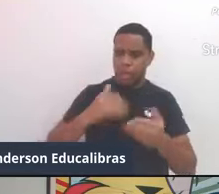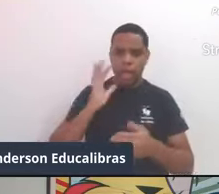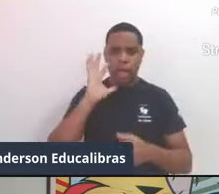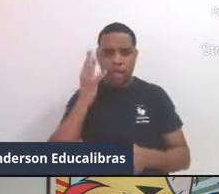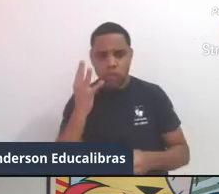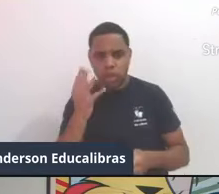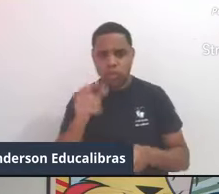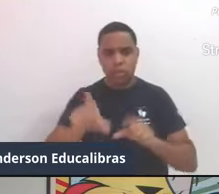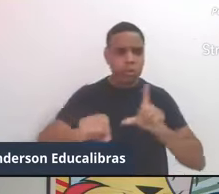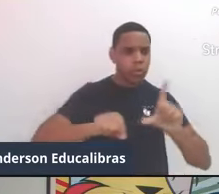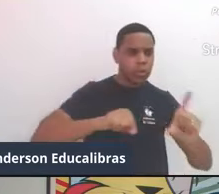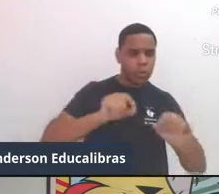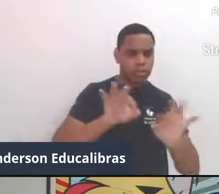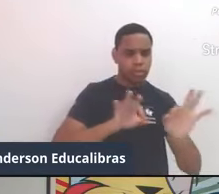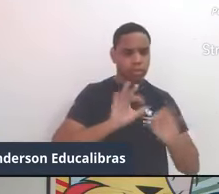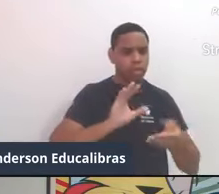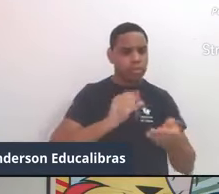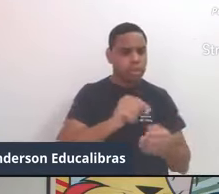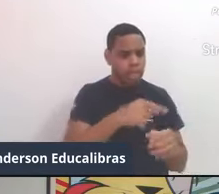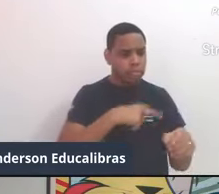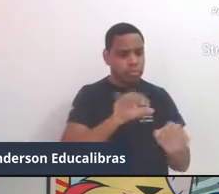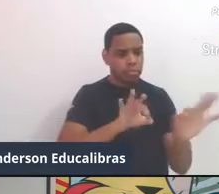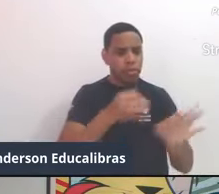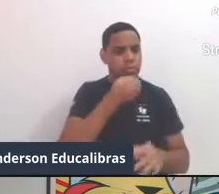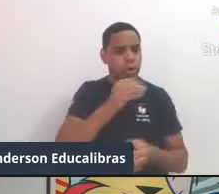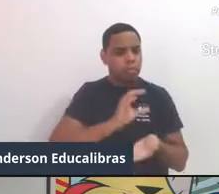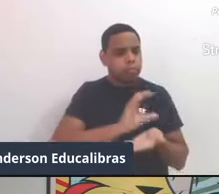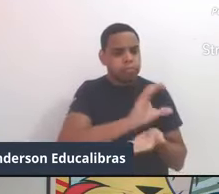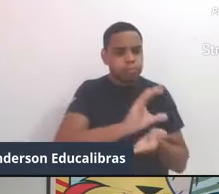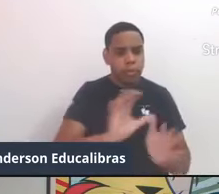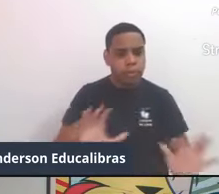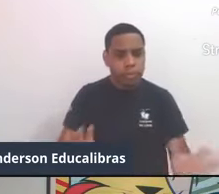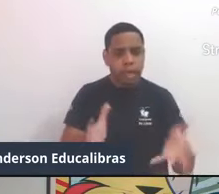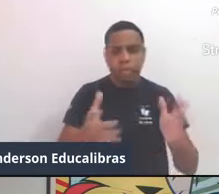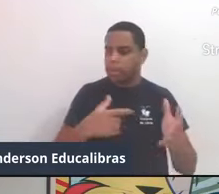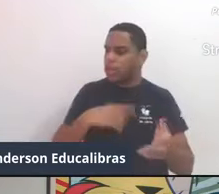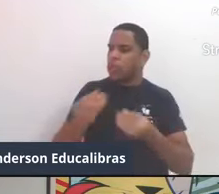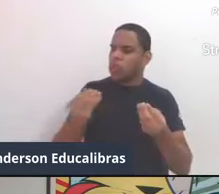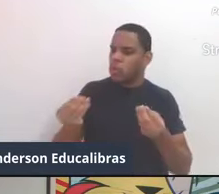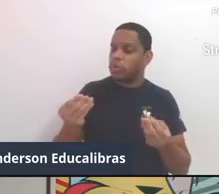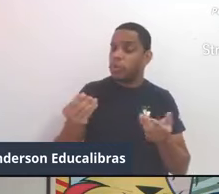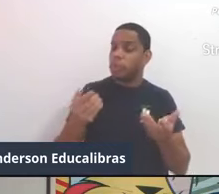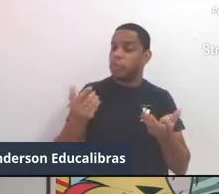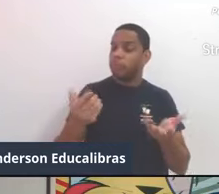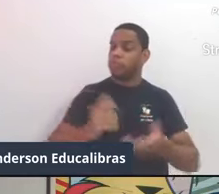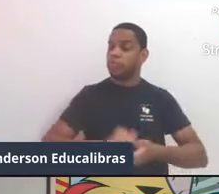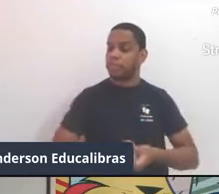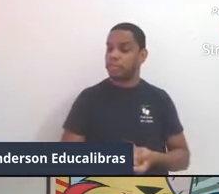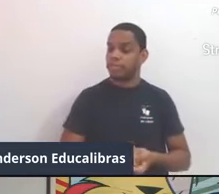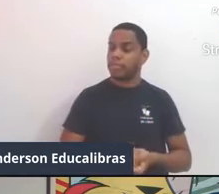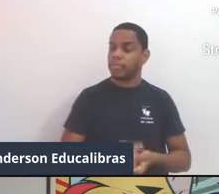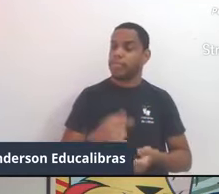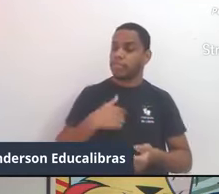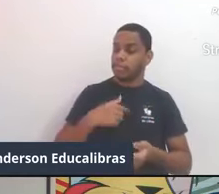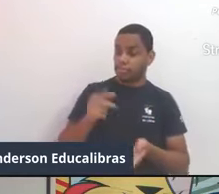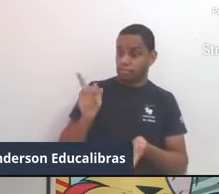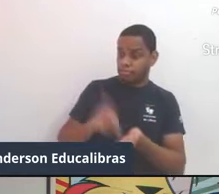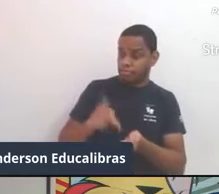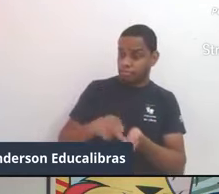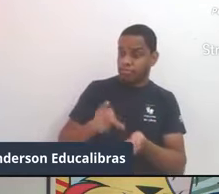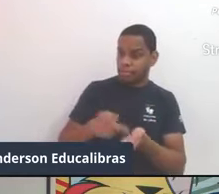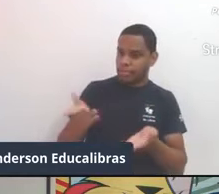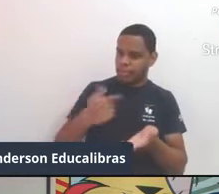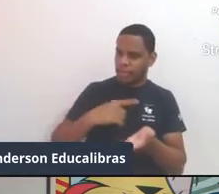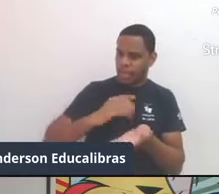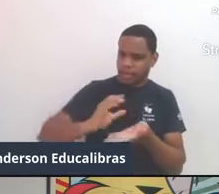para a escolha dos projetos que vão receber investimentos, como é que, de fato, vocês investem